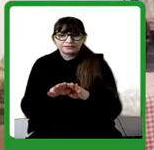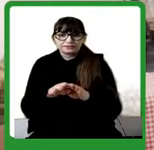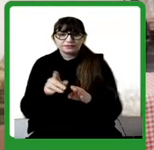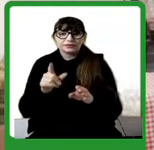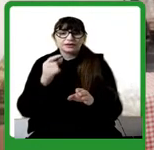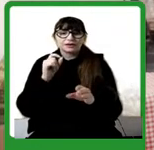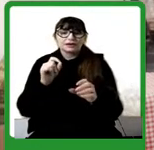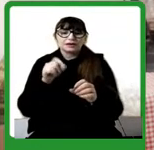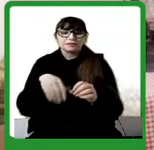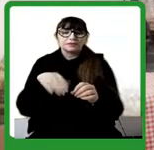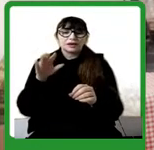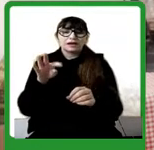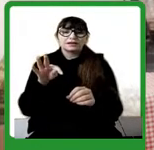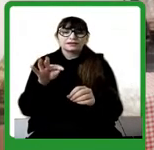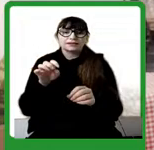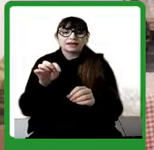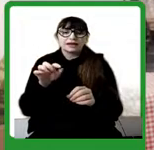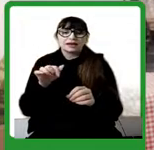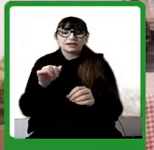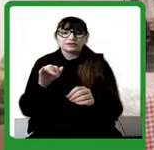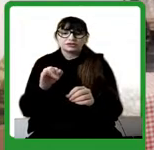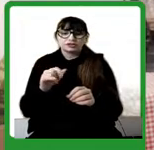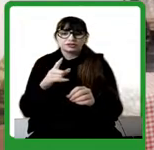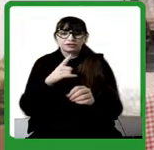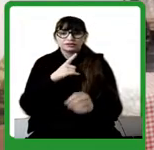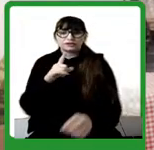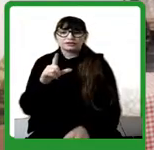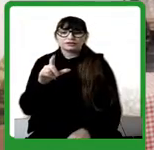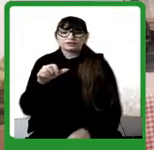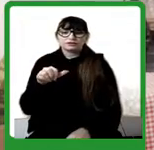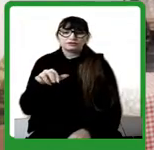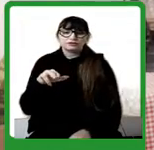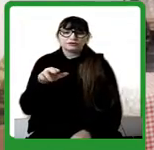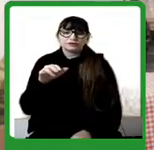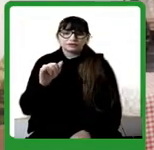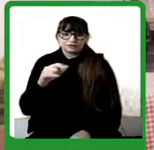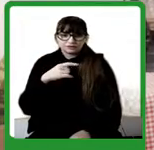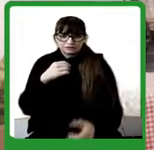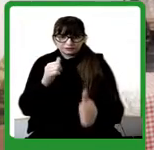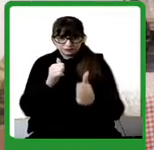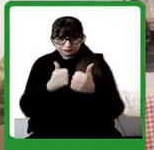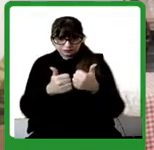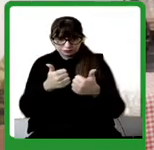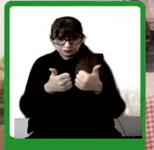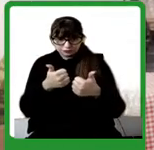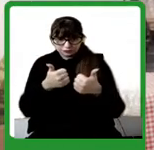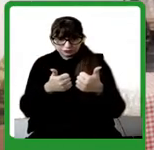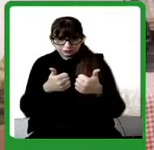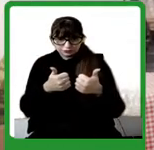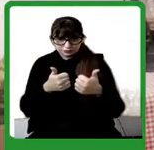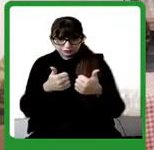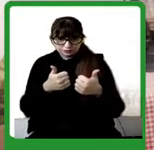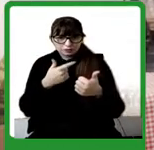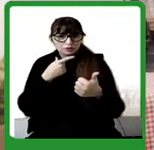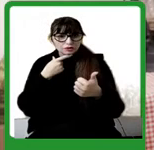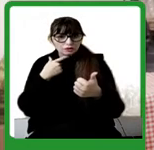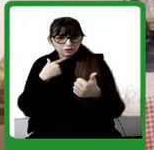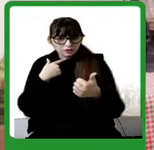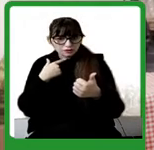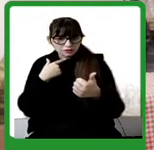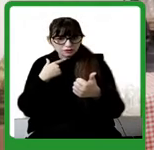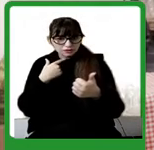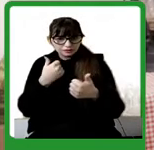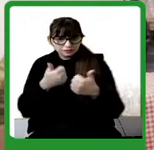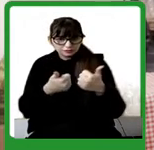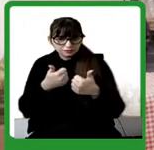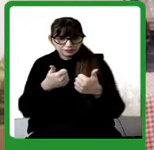Dati. Volney Borba, futebol é um chupito. Joga futebol, Fernando? Eu jogo. É? Na verdade, Se arrasta, vai atrapalhar o jogo. É,